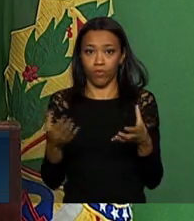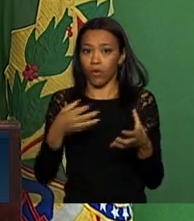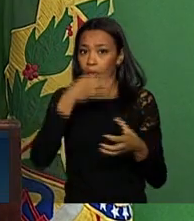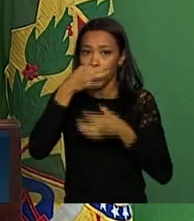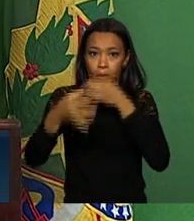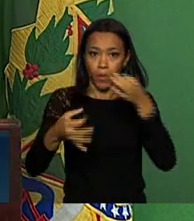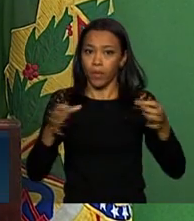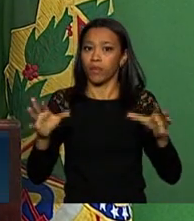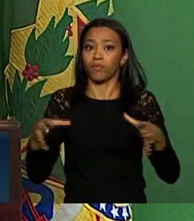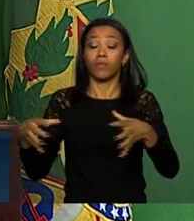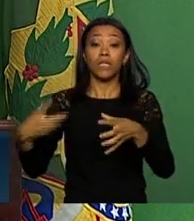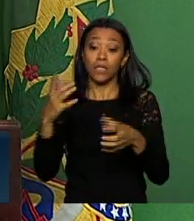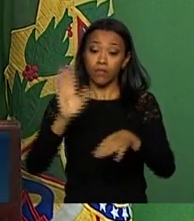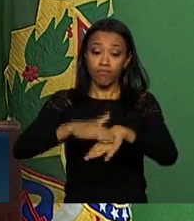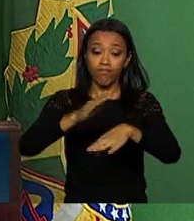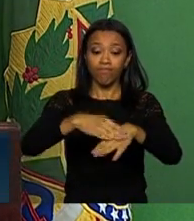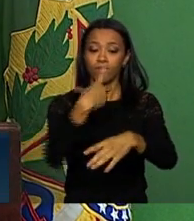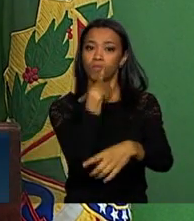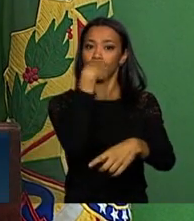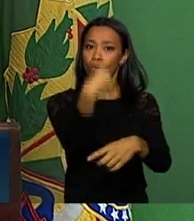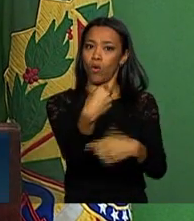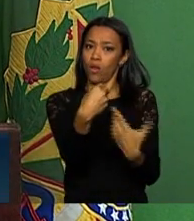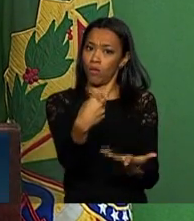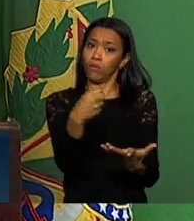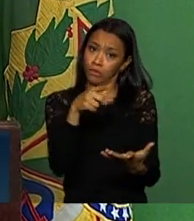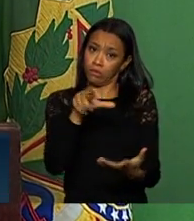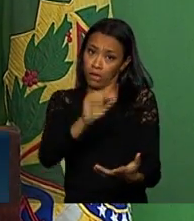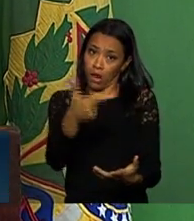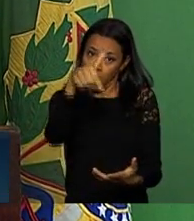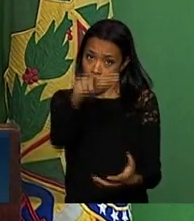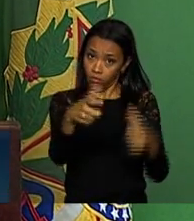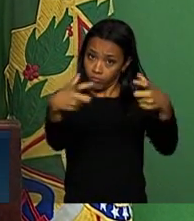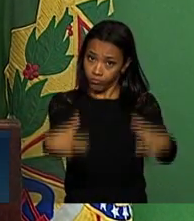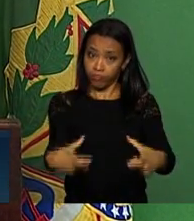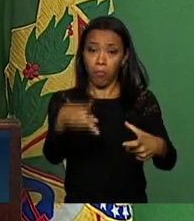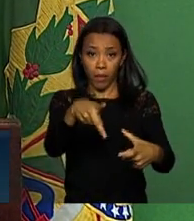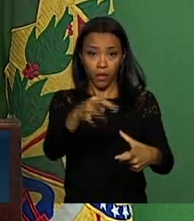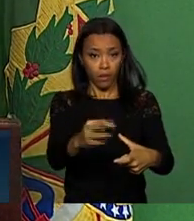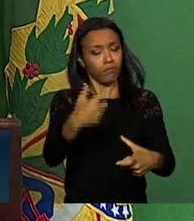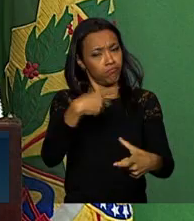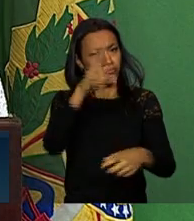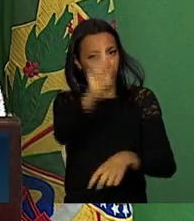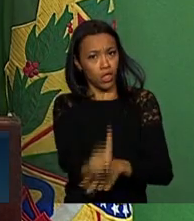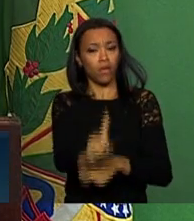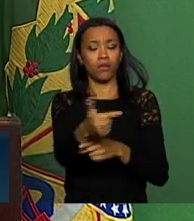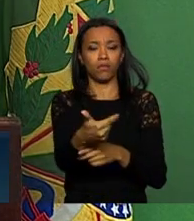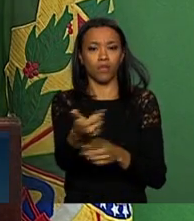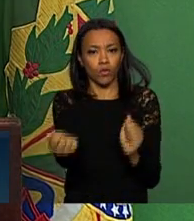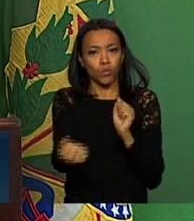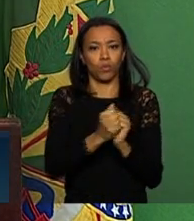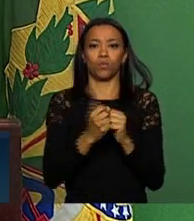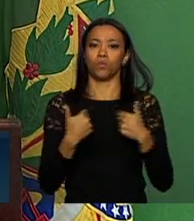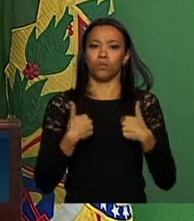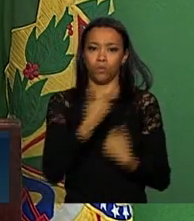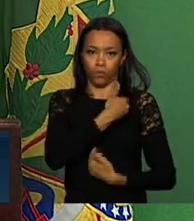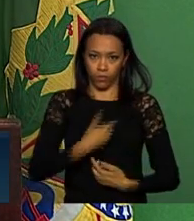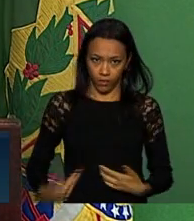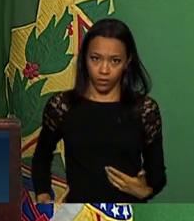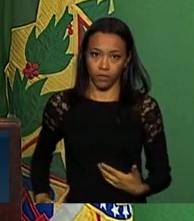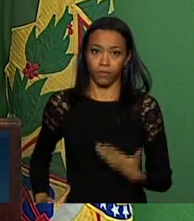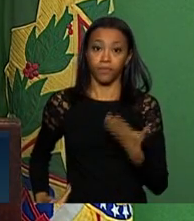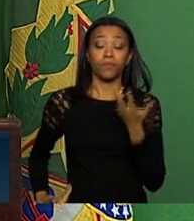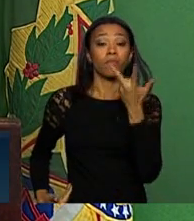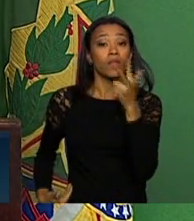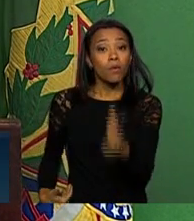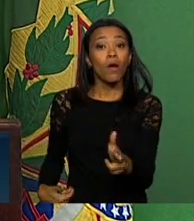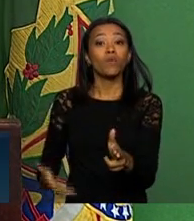coalisão que me elegeu e que tem direito e dever de governar comigo governos de coalisão como é